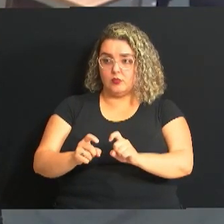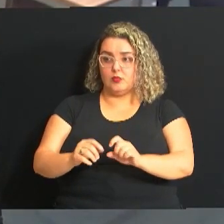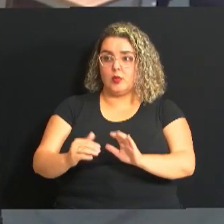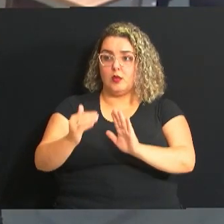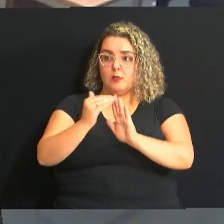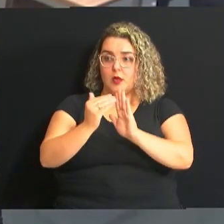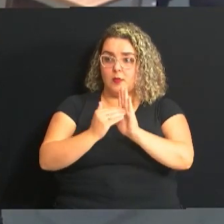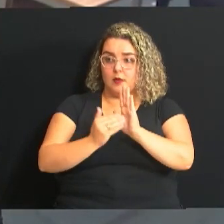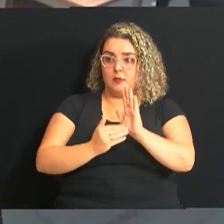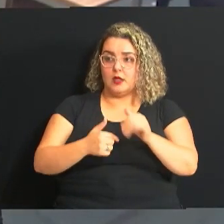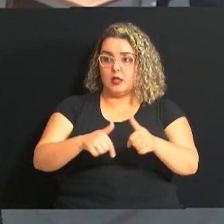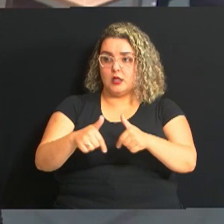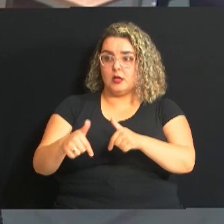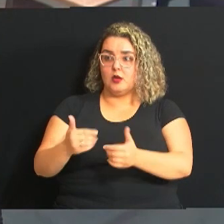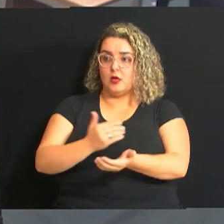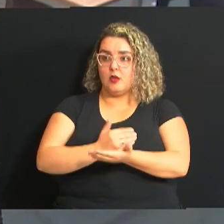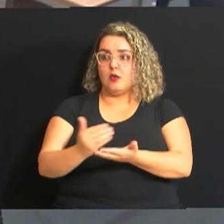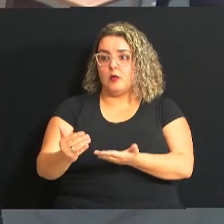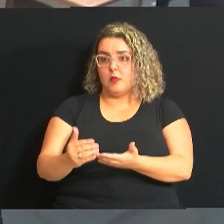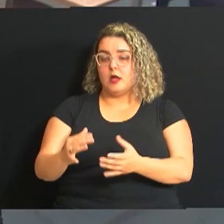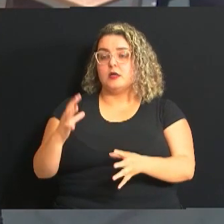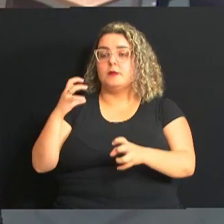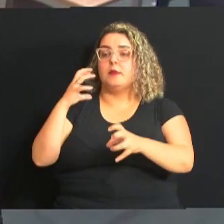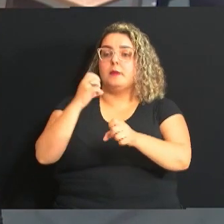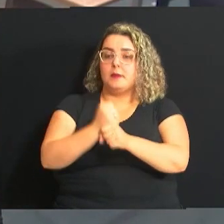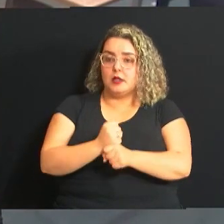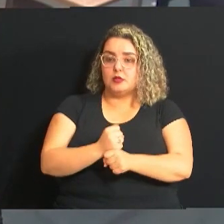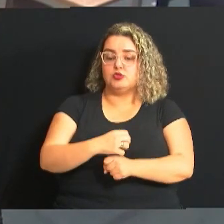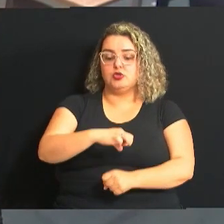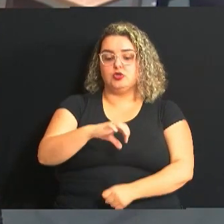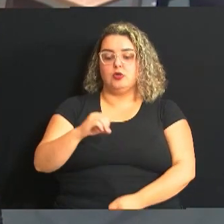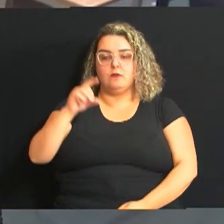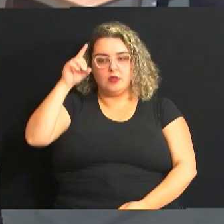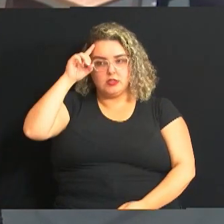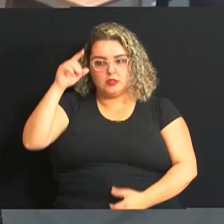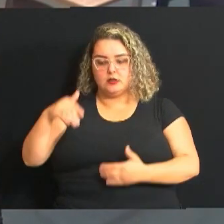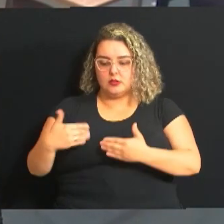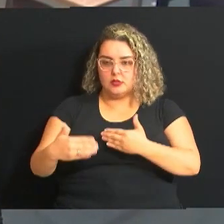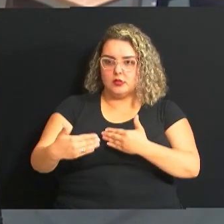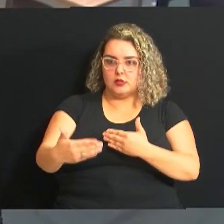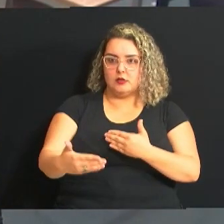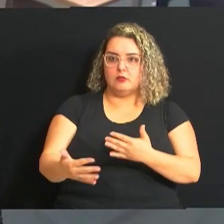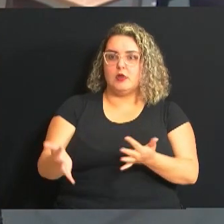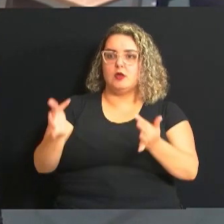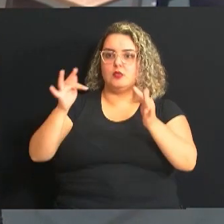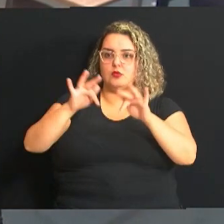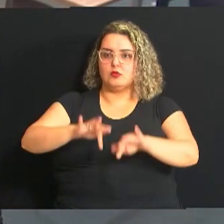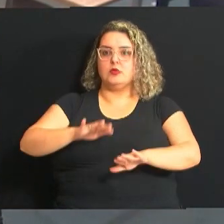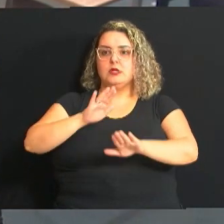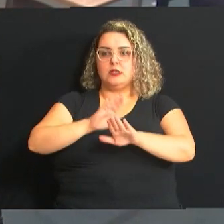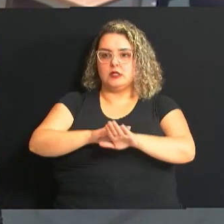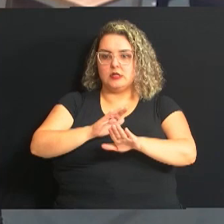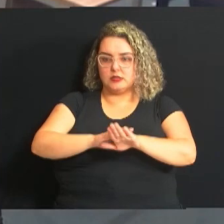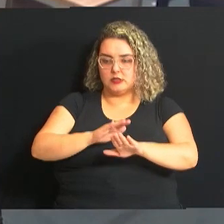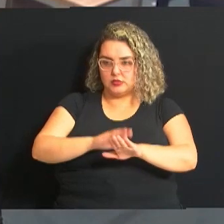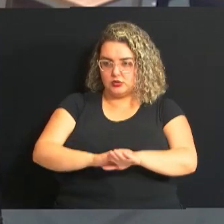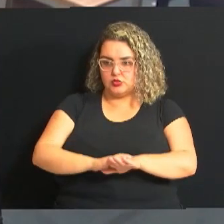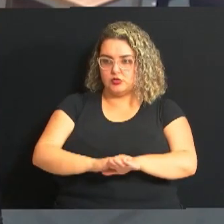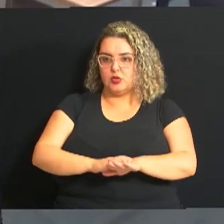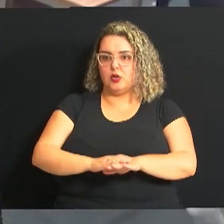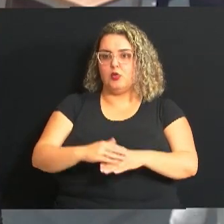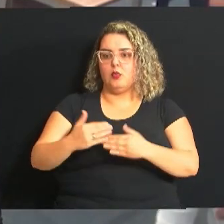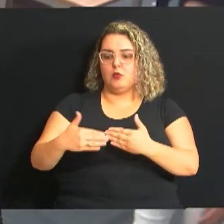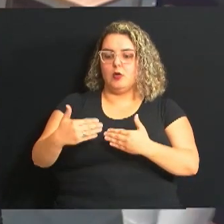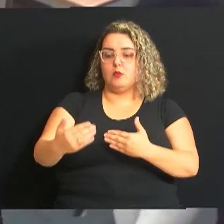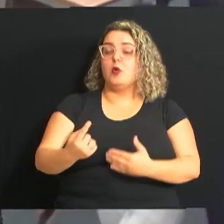trabalho, se inicia a contagem do prazo de 90 dias corridos para o fim das atividades, prorrogáveis por uma